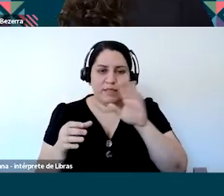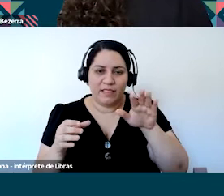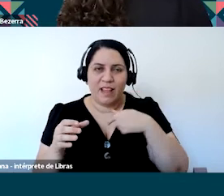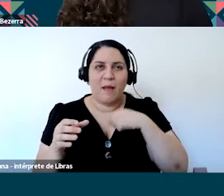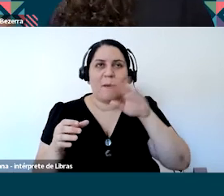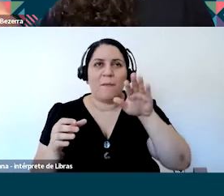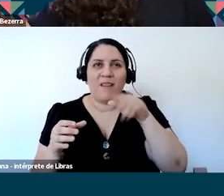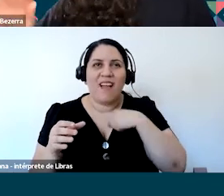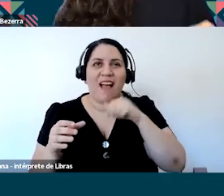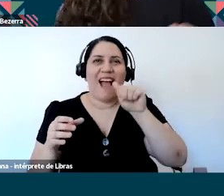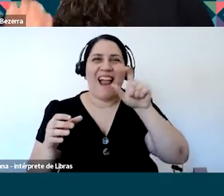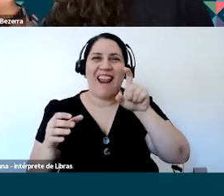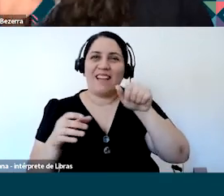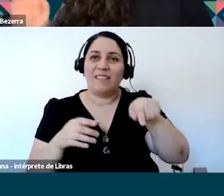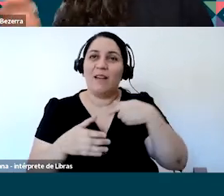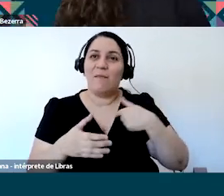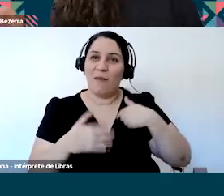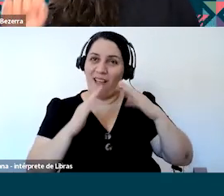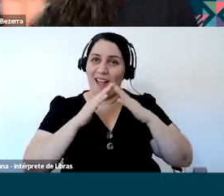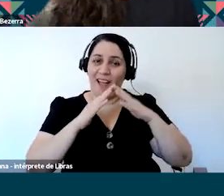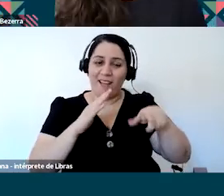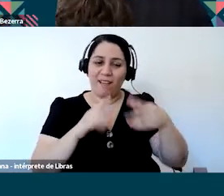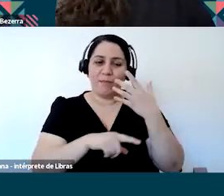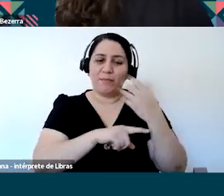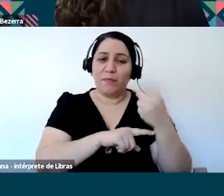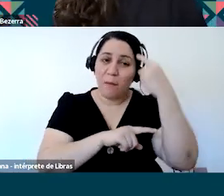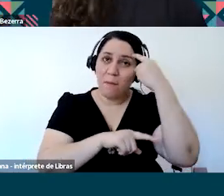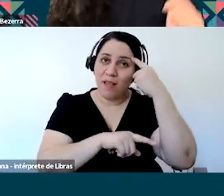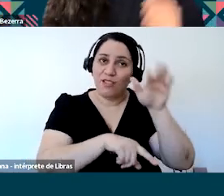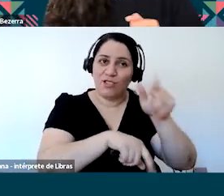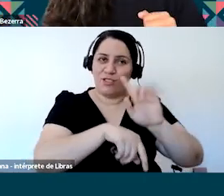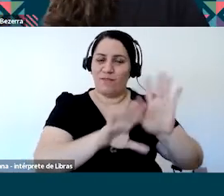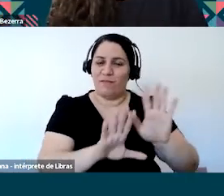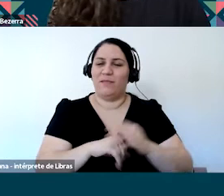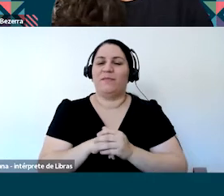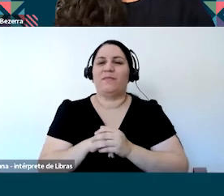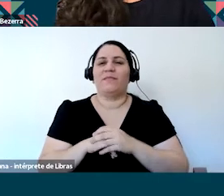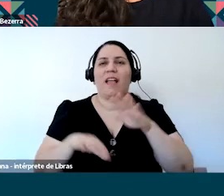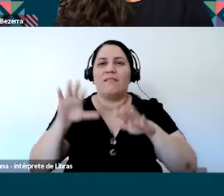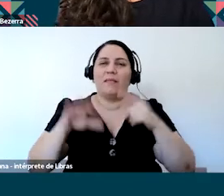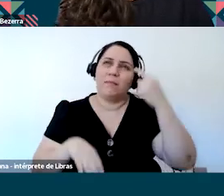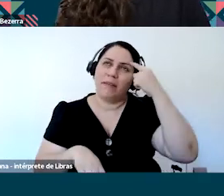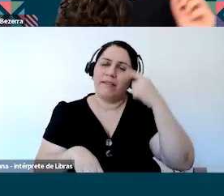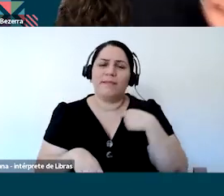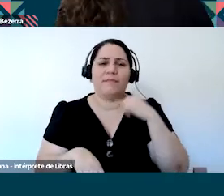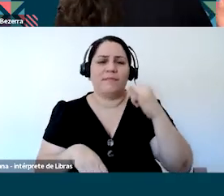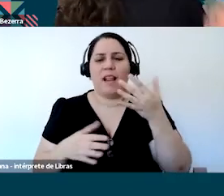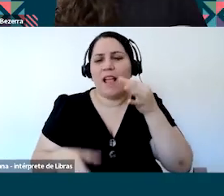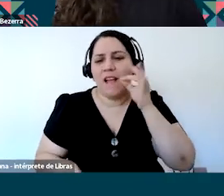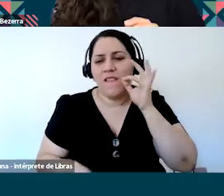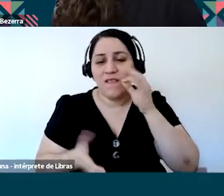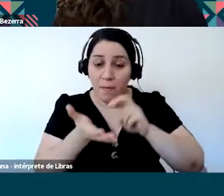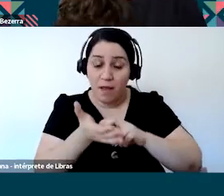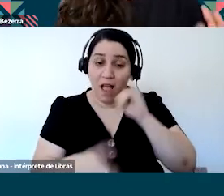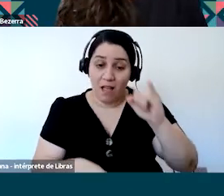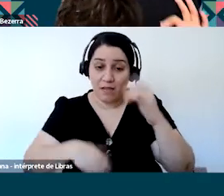Opa, a minha Alexa veio falar aqui comigo. Alexa, não é você, tá, mulher? Enfim, ela te lembra de você acordar,